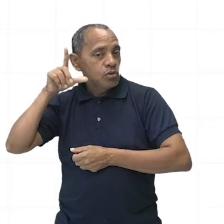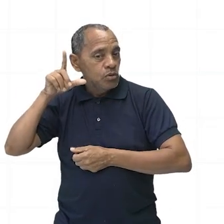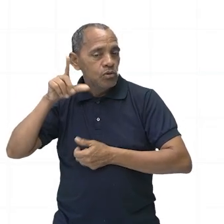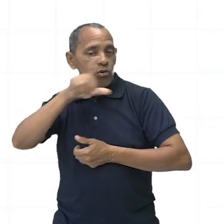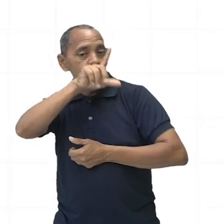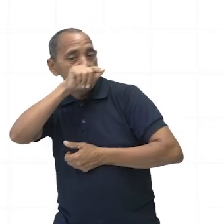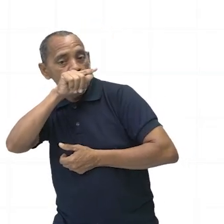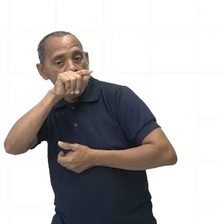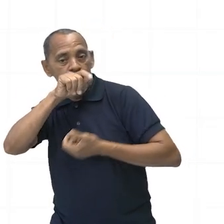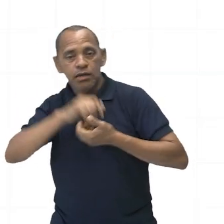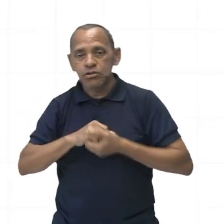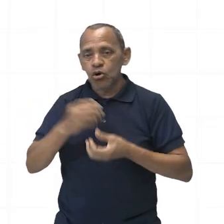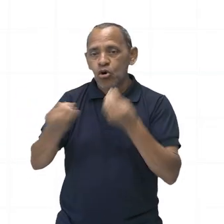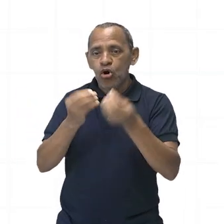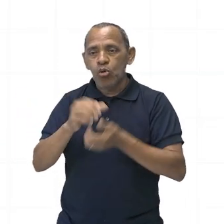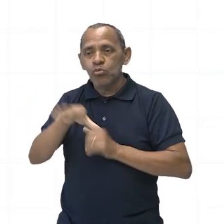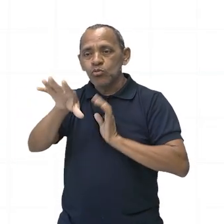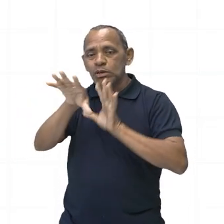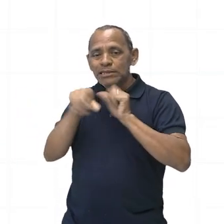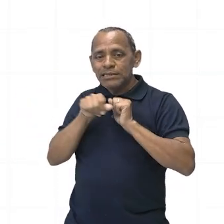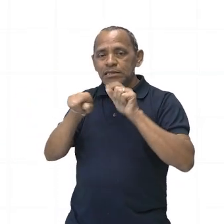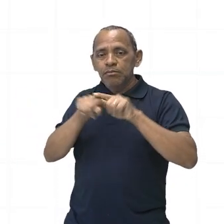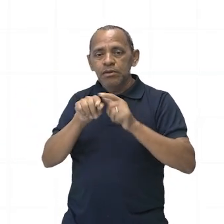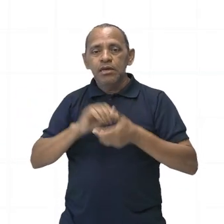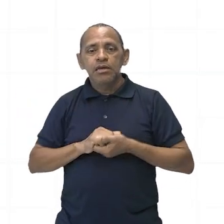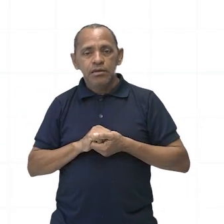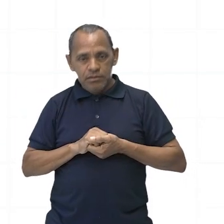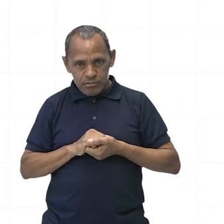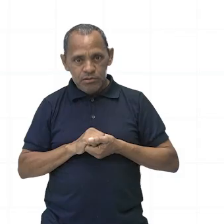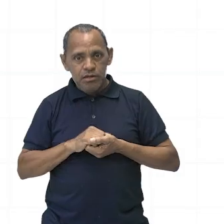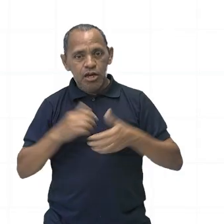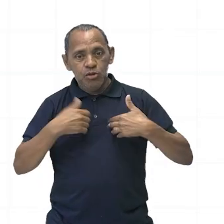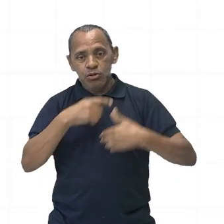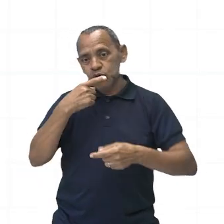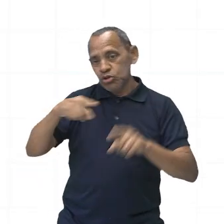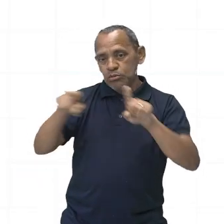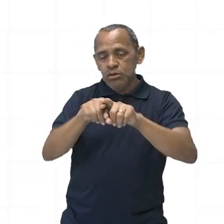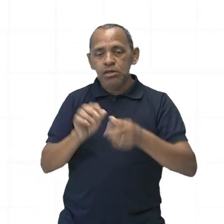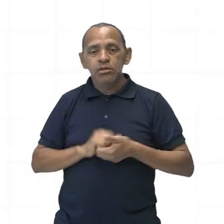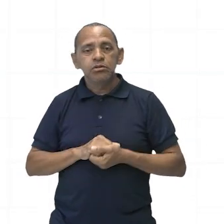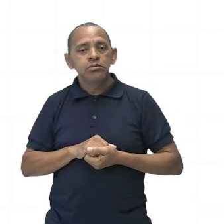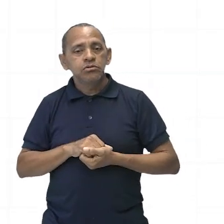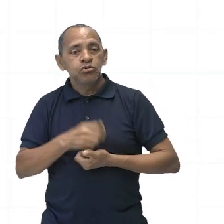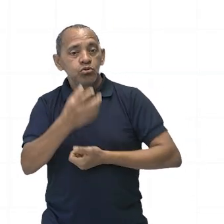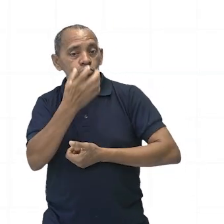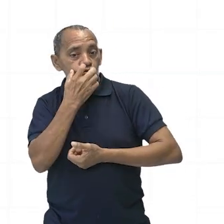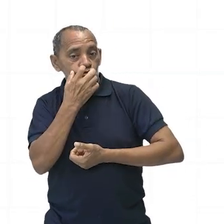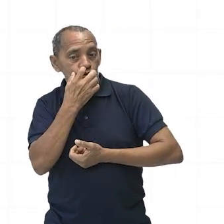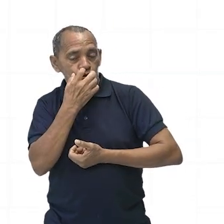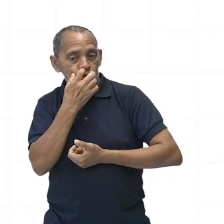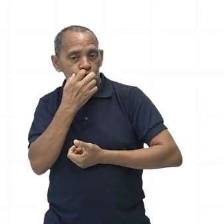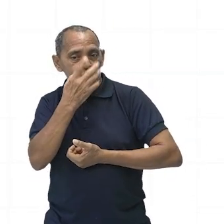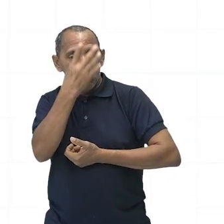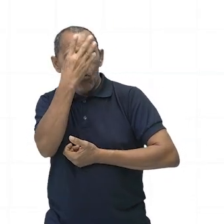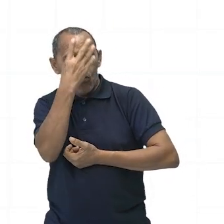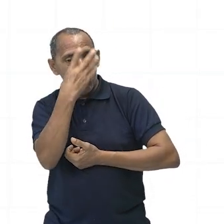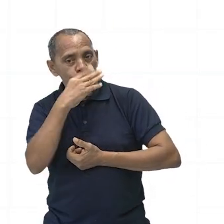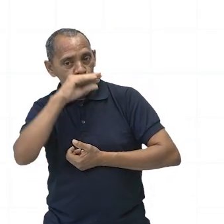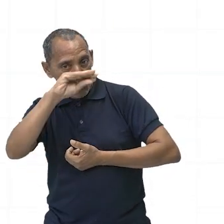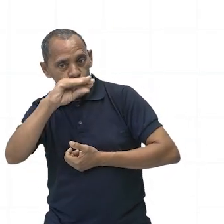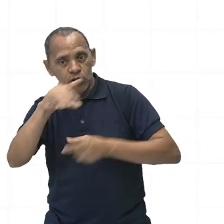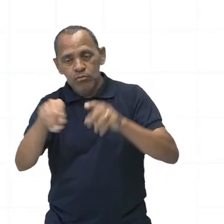para atrair parceiros e demarcar territórios. Já os lobos uivam para comunicar-se com membros da alcateia que estão a